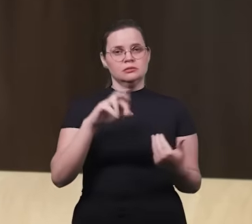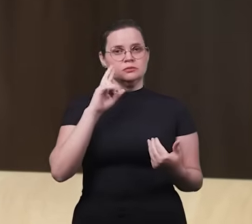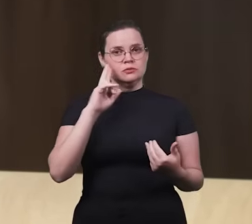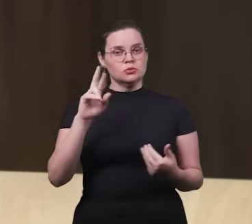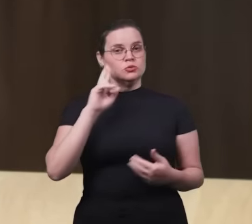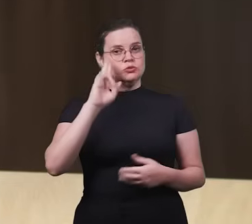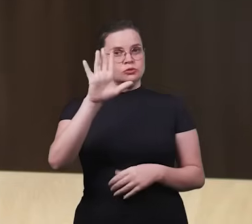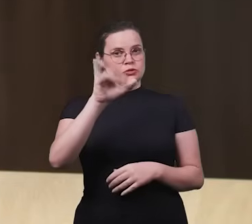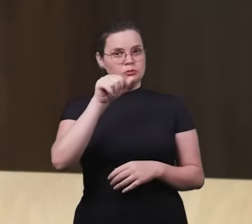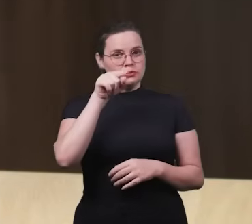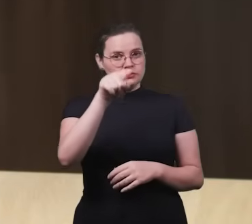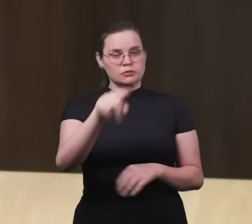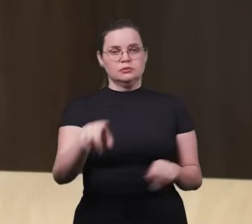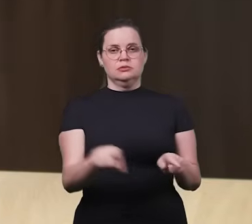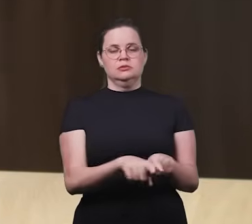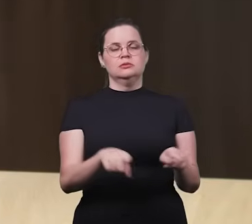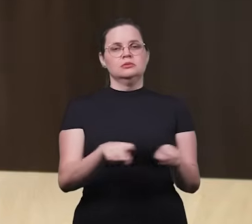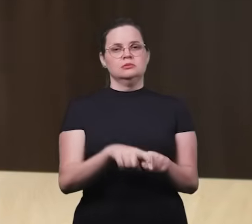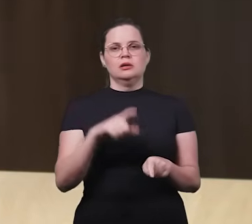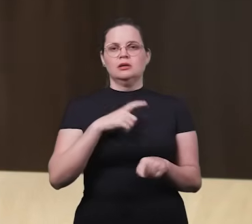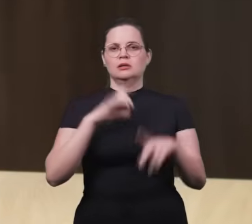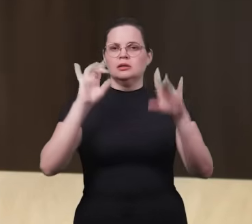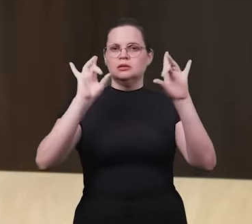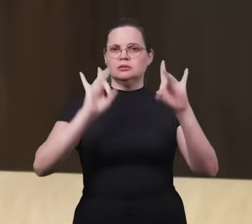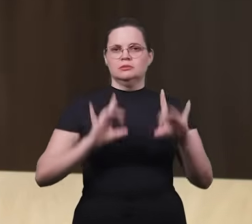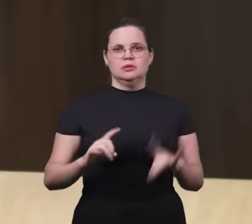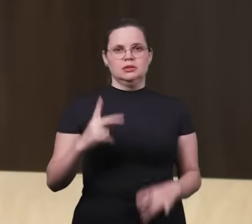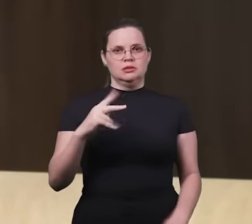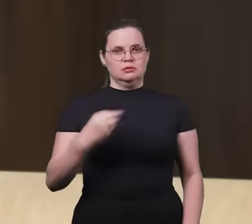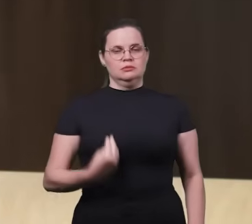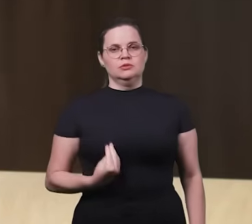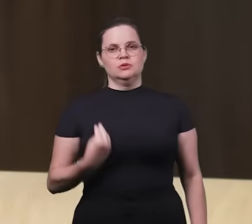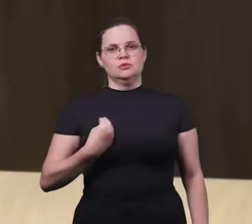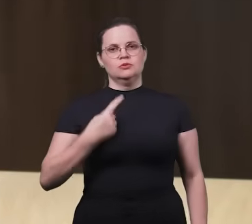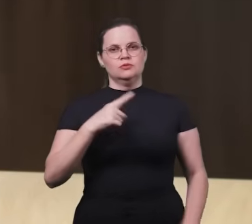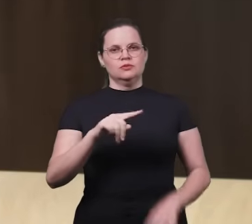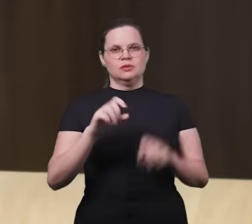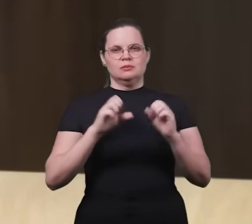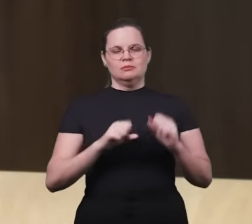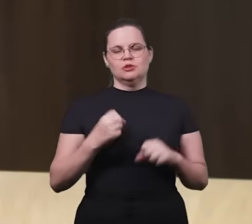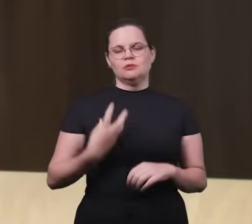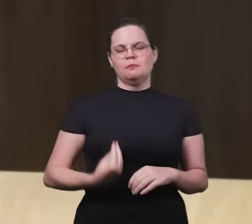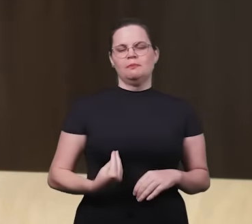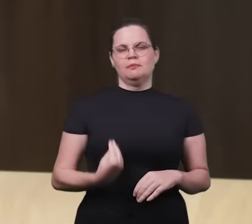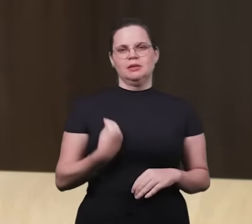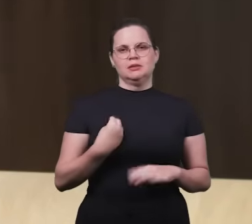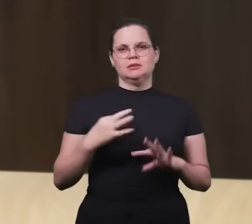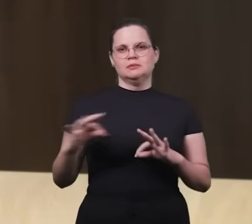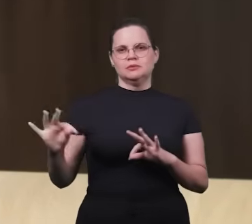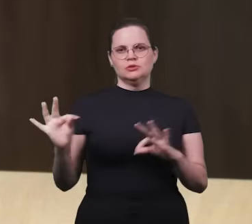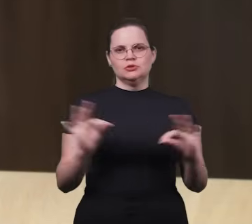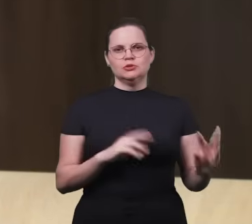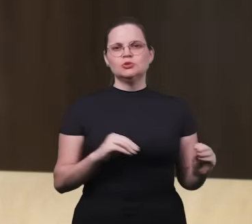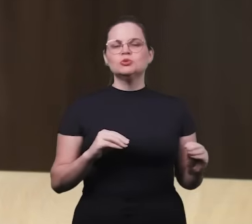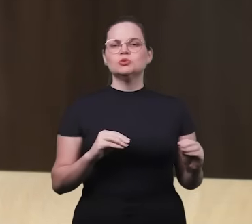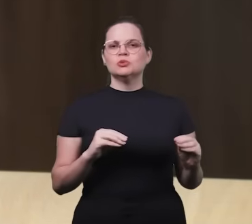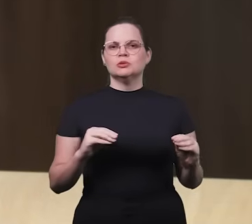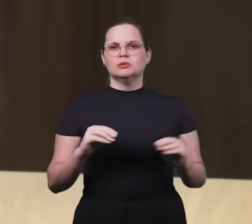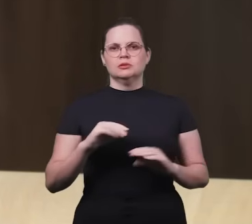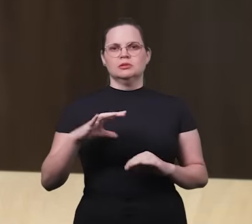Senhor, ele tem um chamado também para a sua vida, para que você possa ser participante de uma